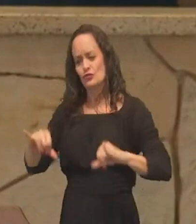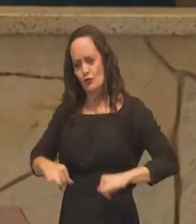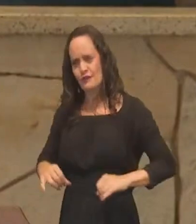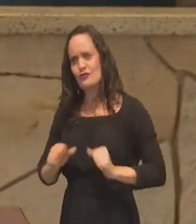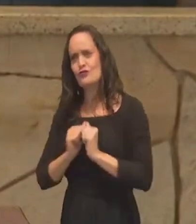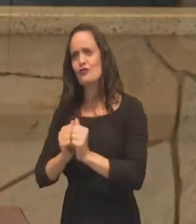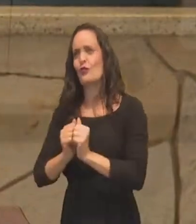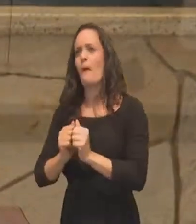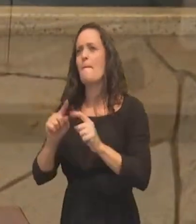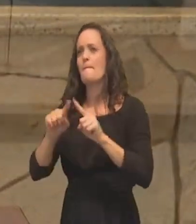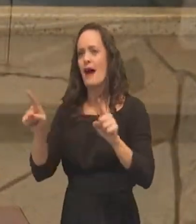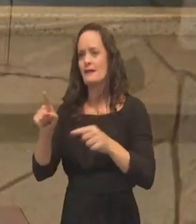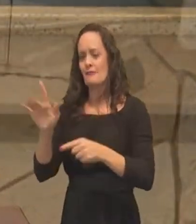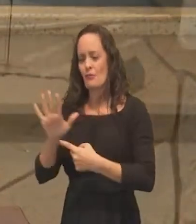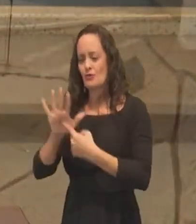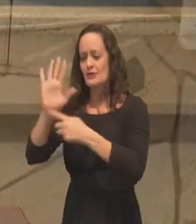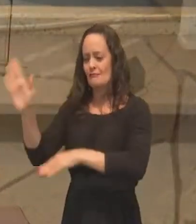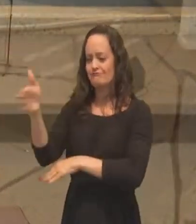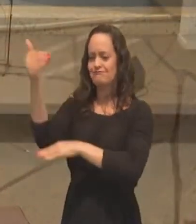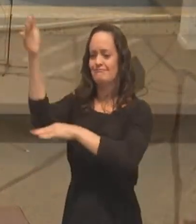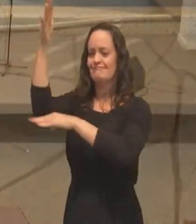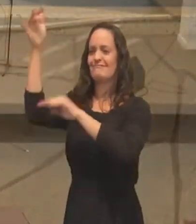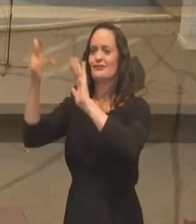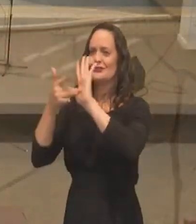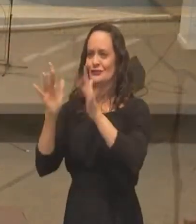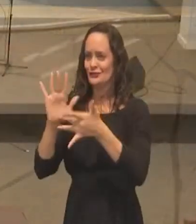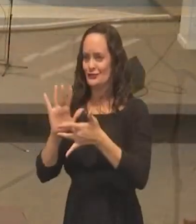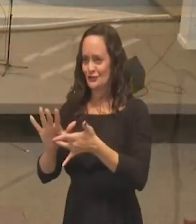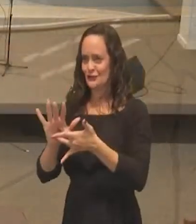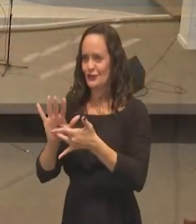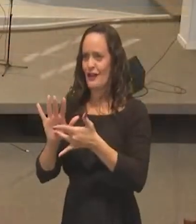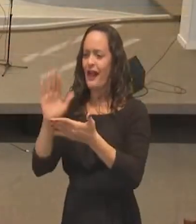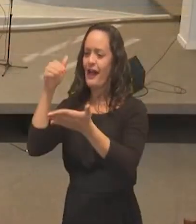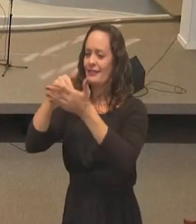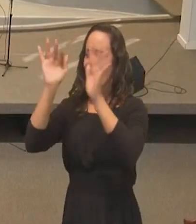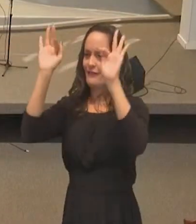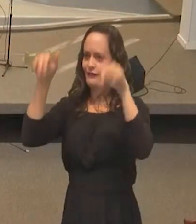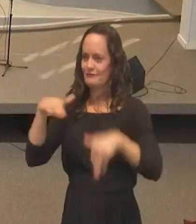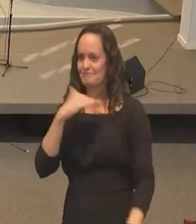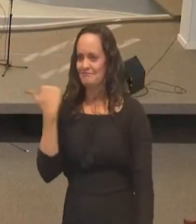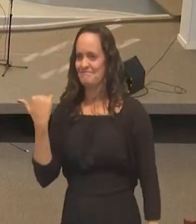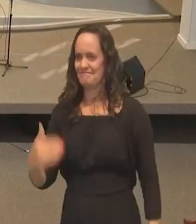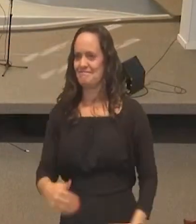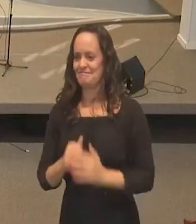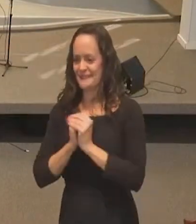alto erguei o seu pendão, firme sempre até morrer.